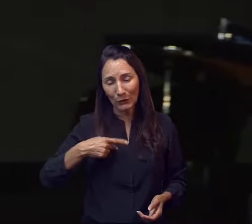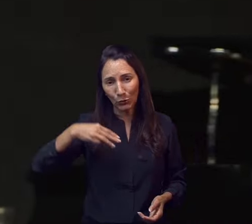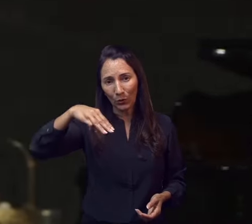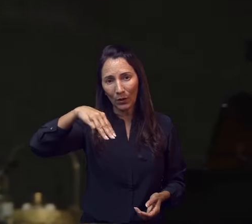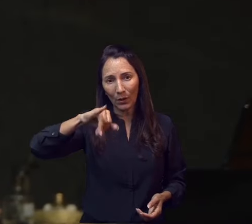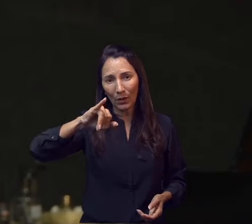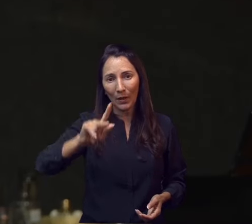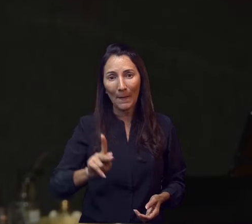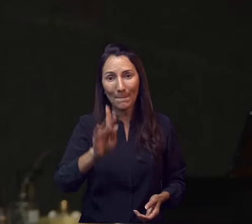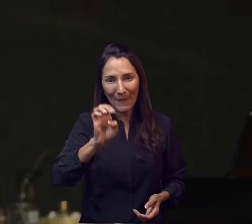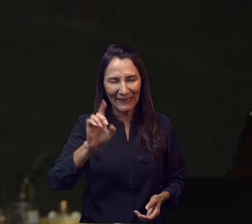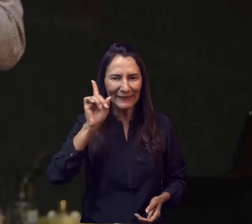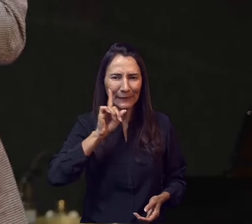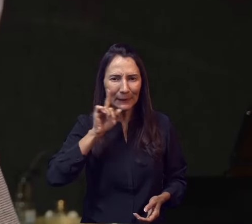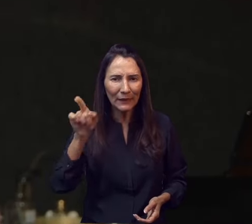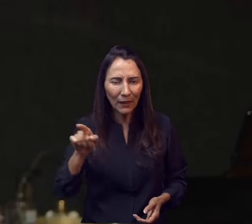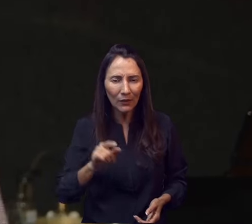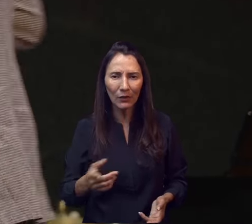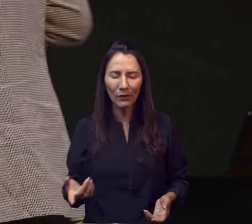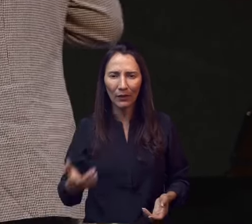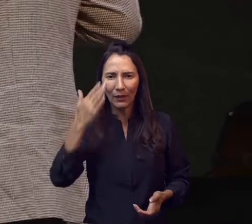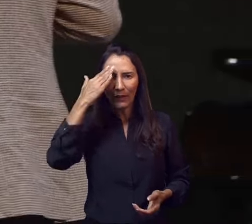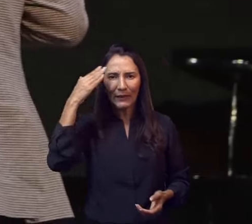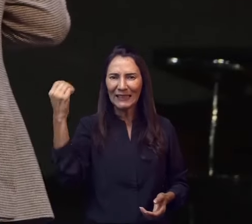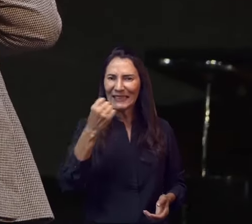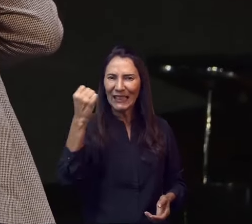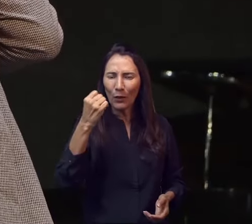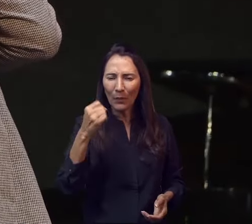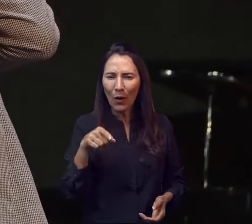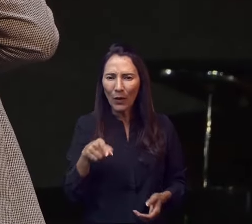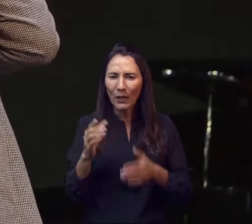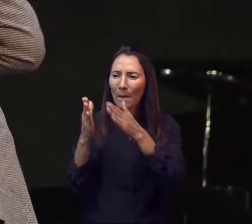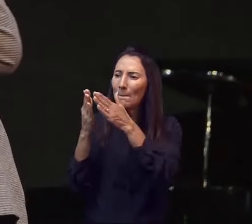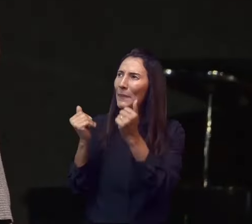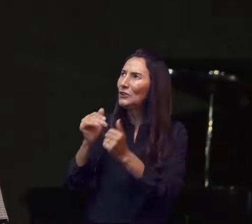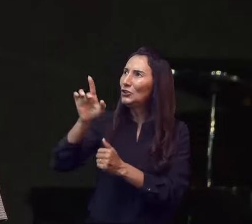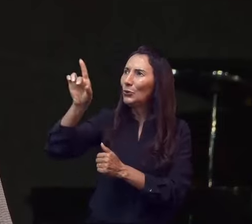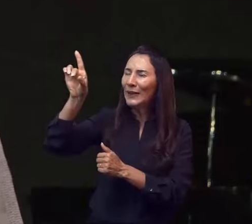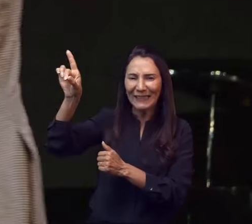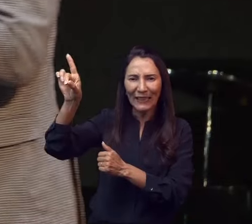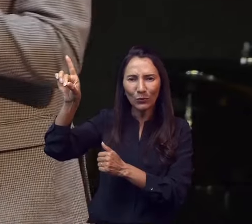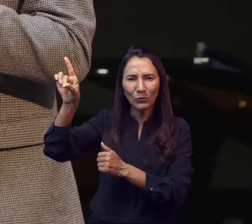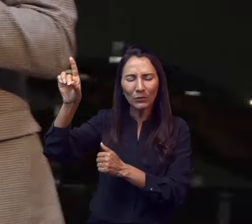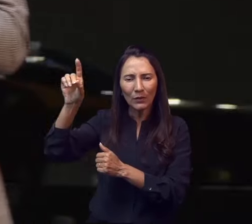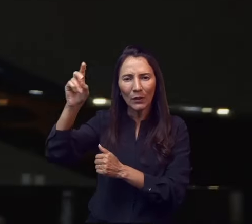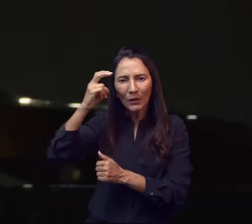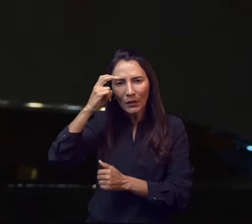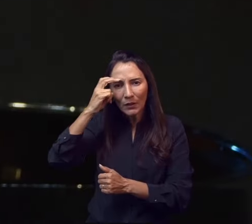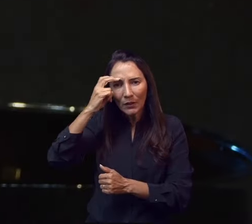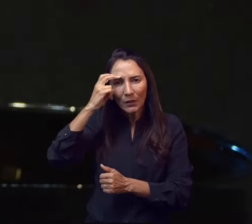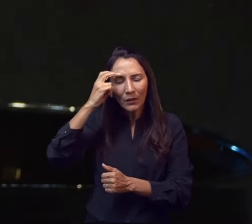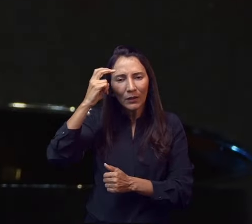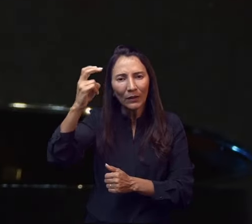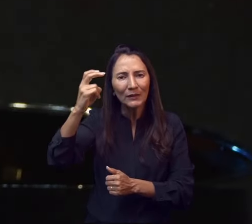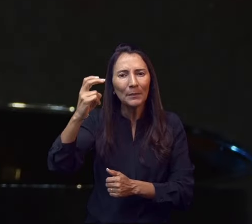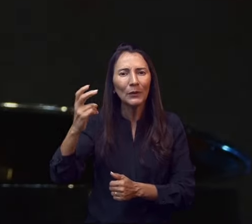rapaz Salomão pede sabedoria e Deus da riqueza